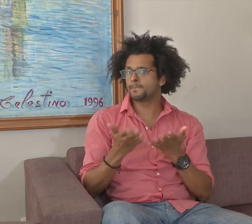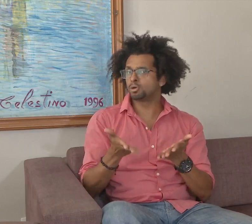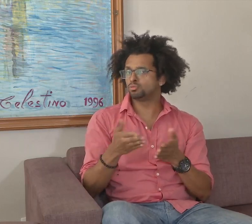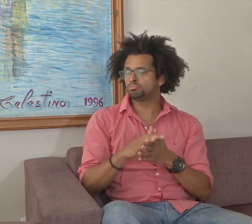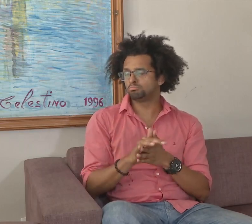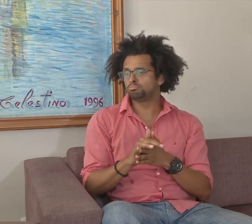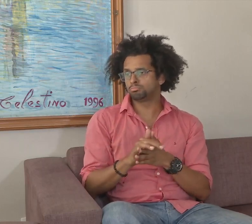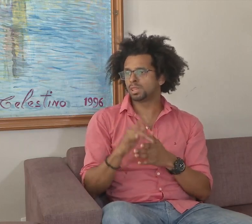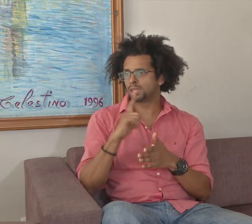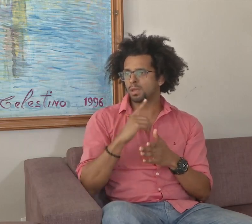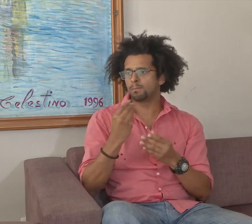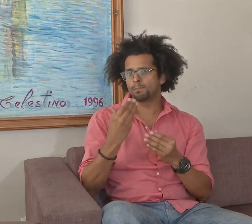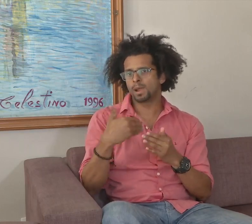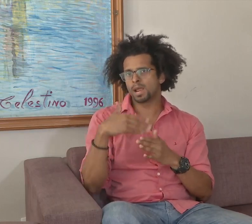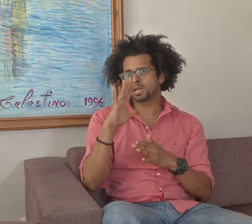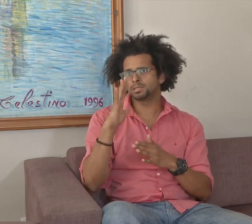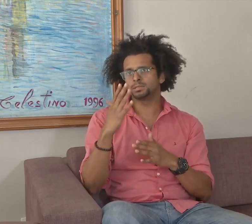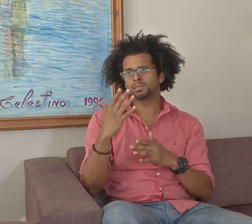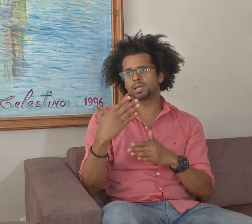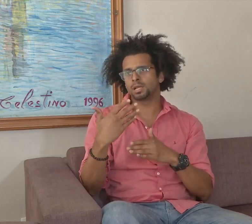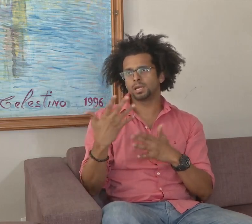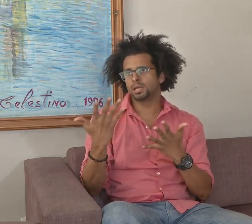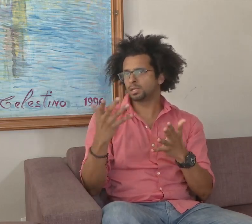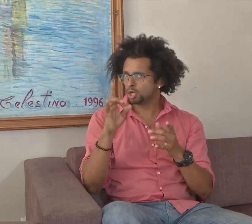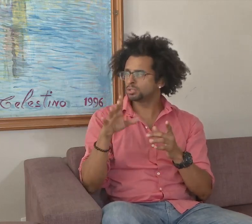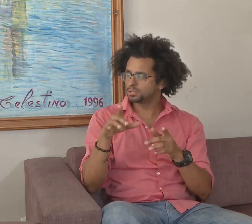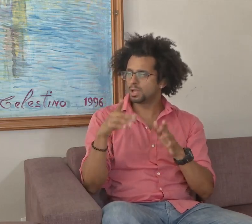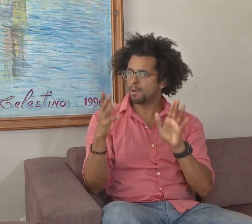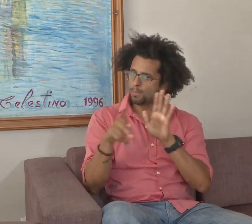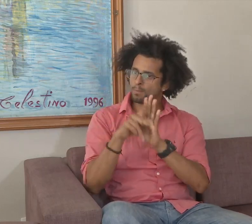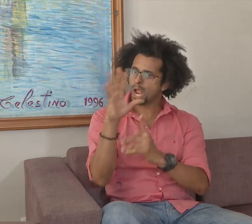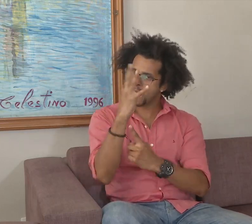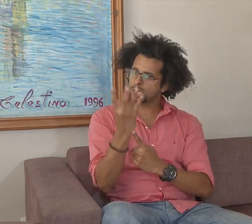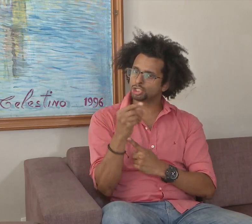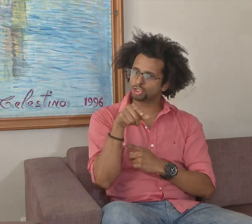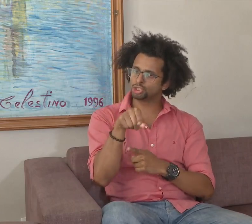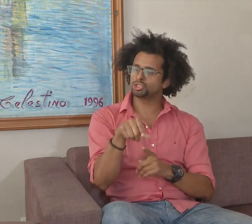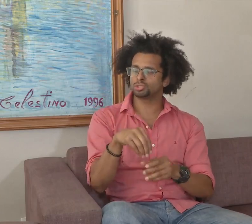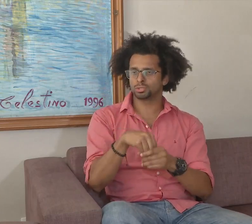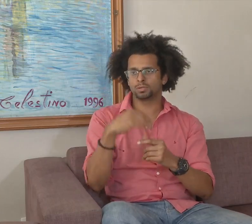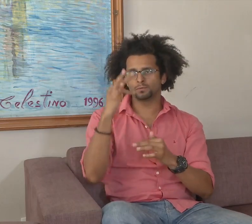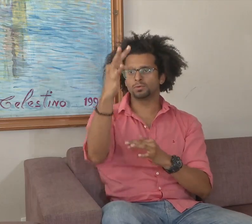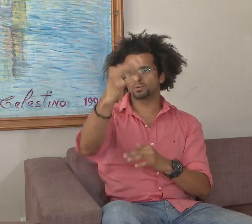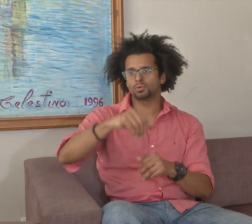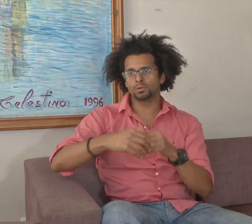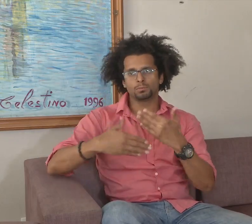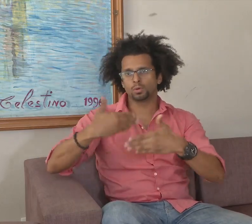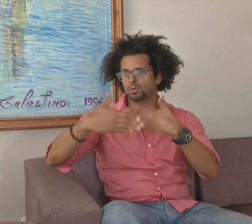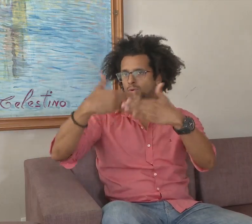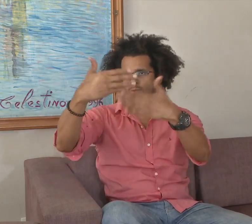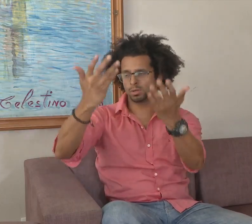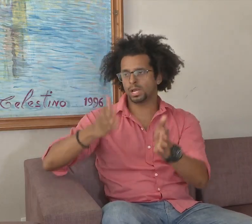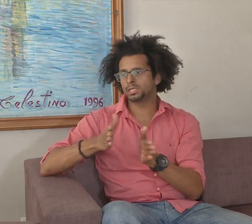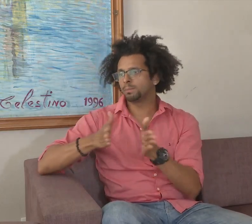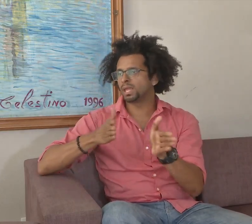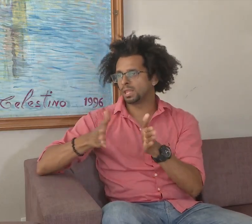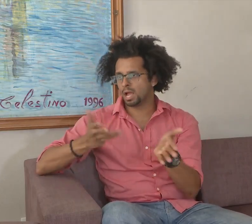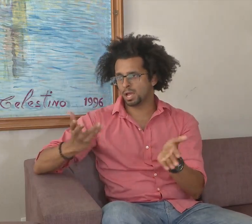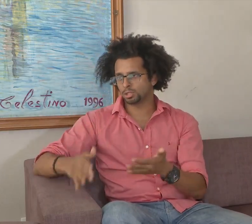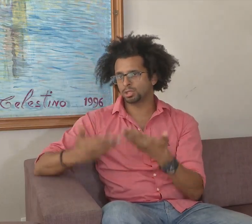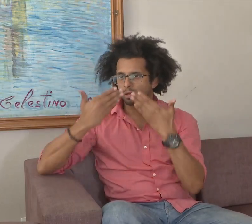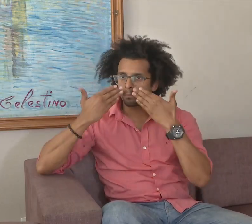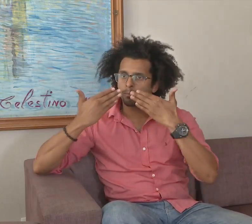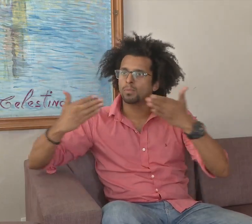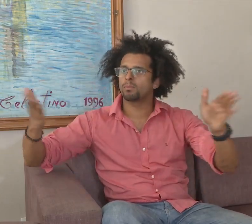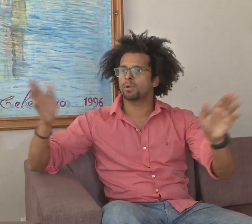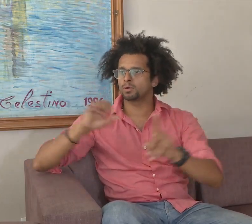acho que é isso. Também tem alguns projetos, algumas propostas artísticas para o futuro. Isso vai ser desenvolvimento, acessibilidade,